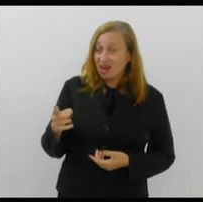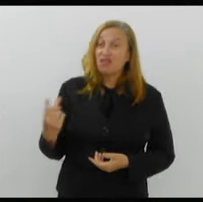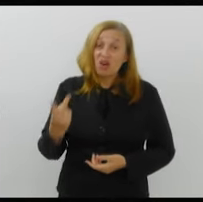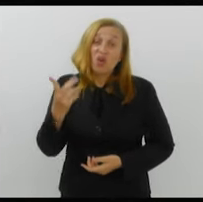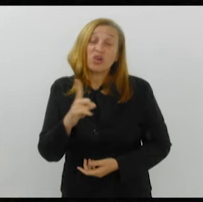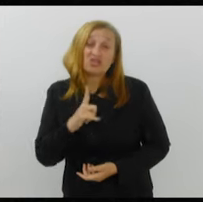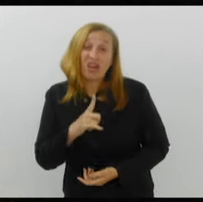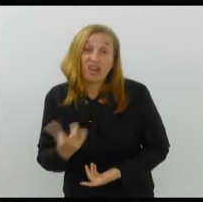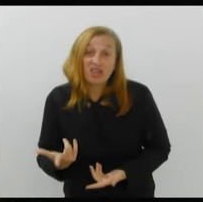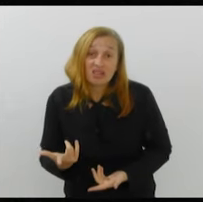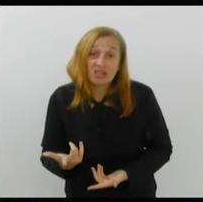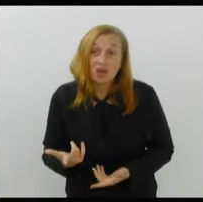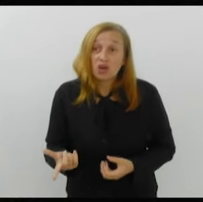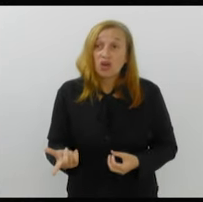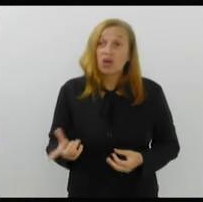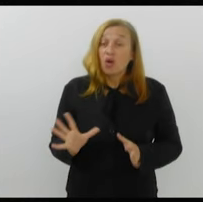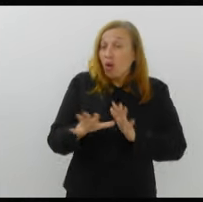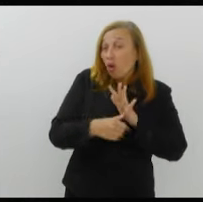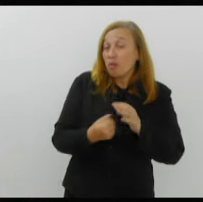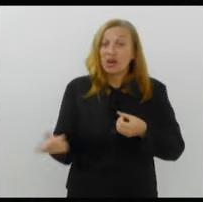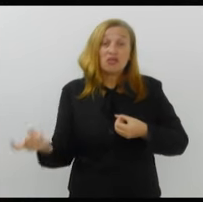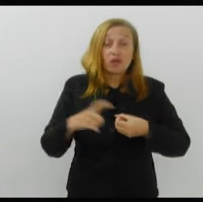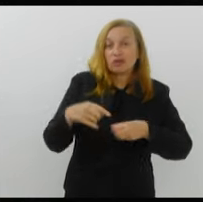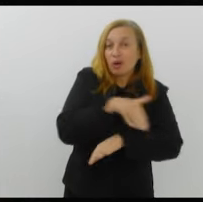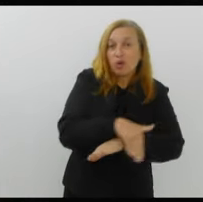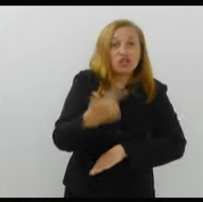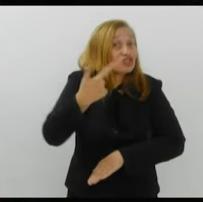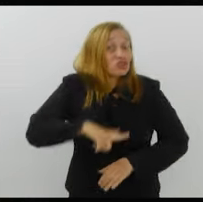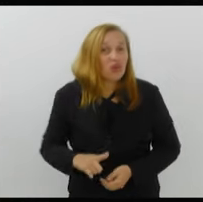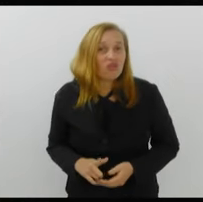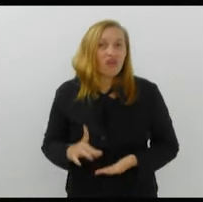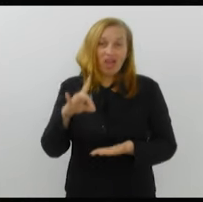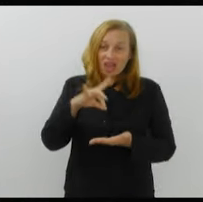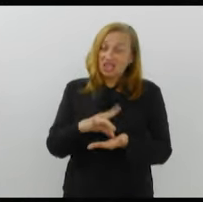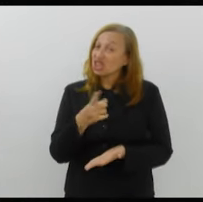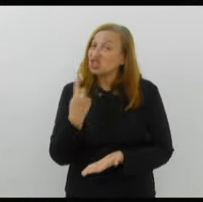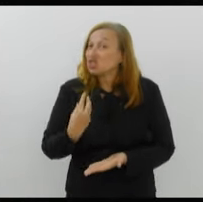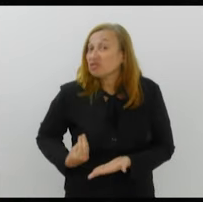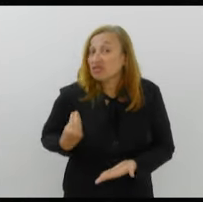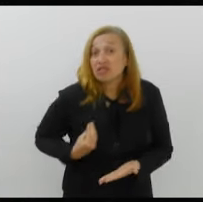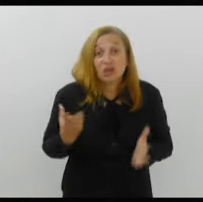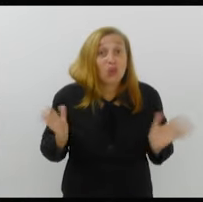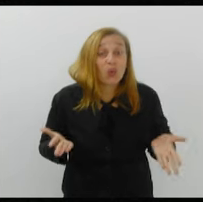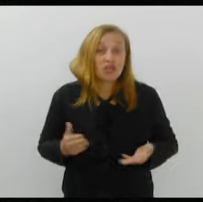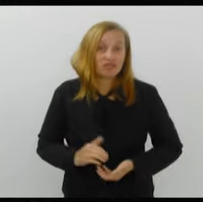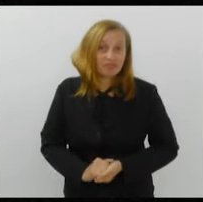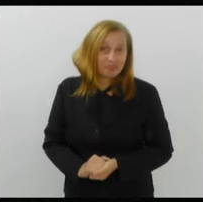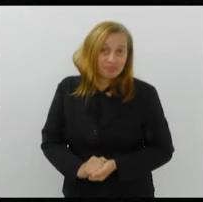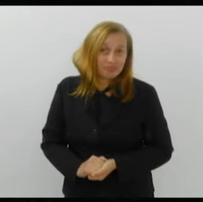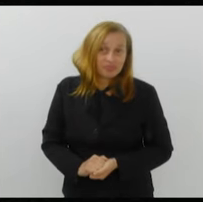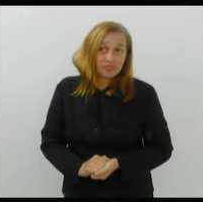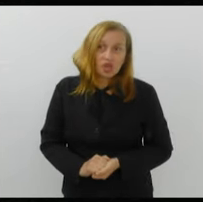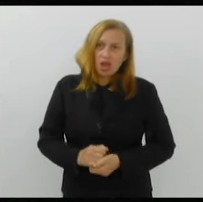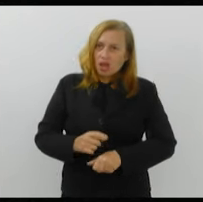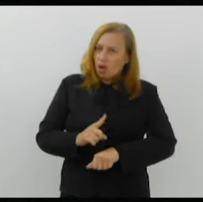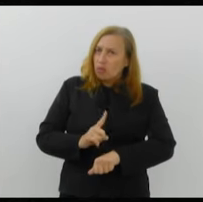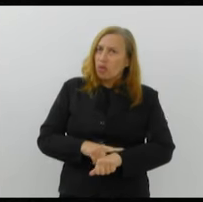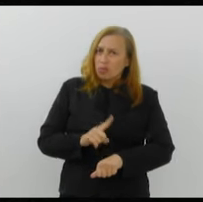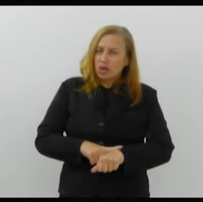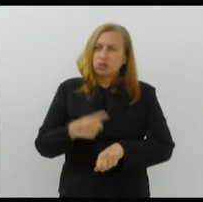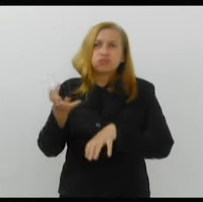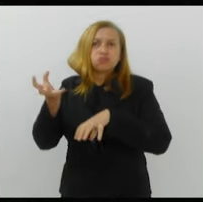pena. Muita coisa a pena. Essa é a realidade que nós estamos vivendo hoje. É hora do